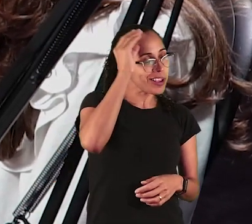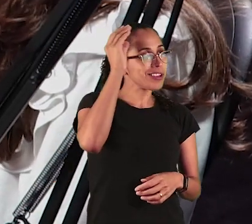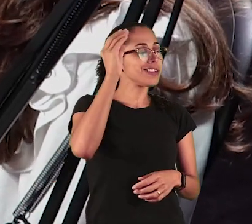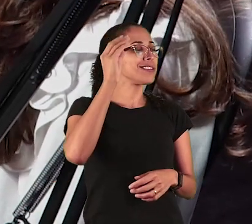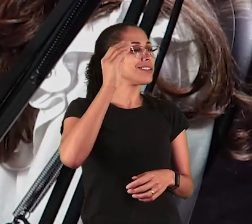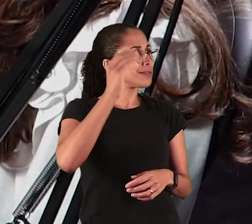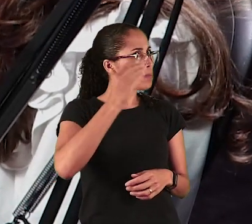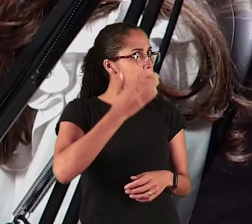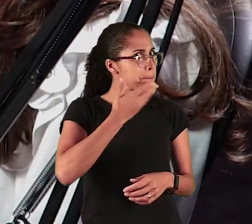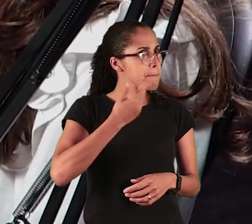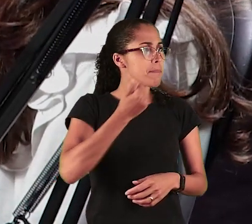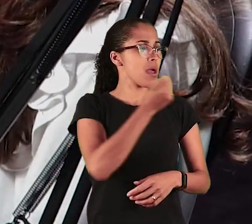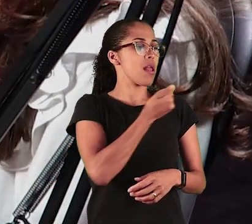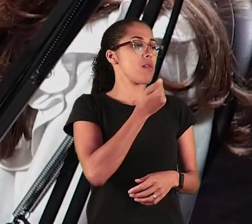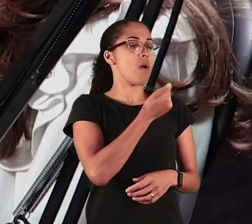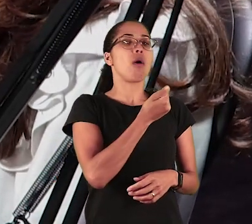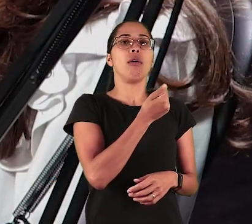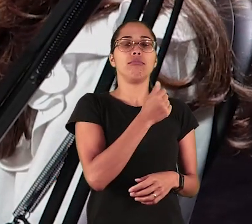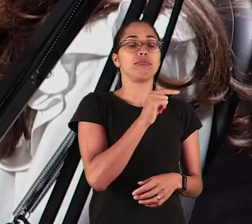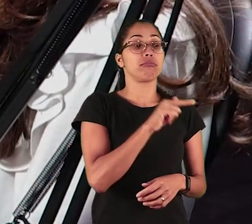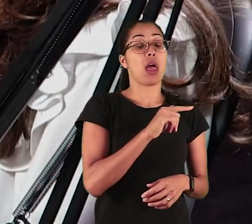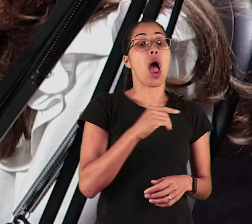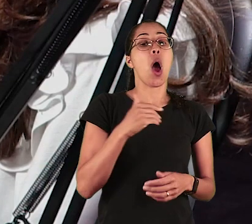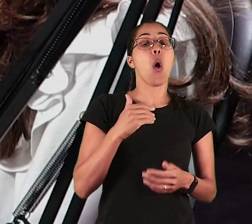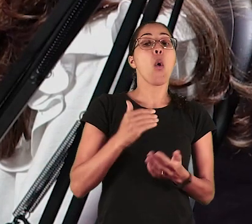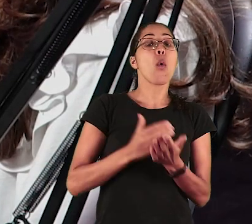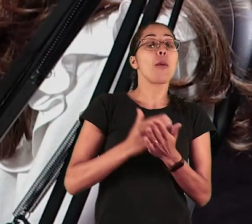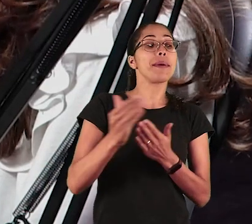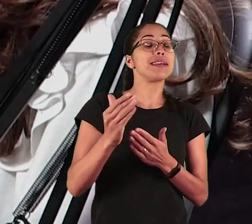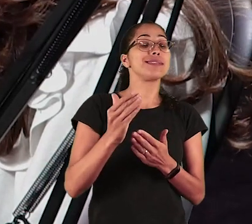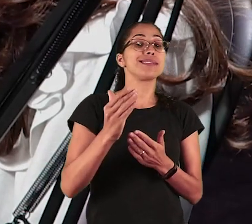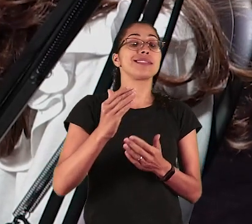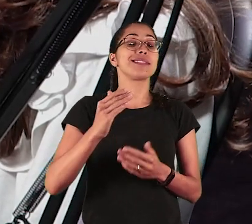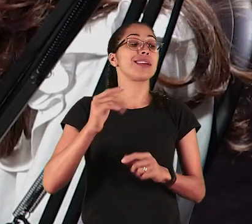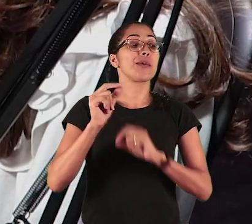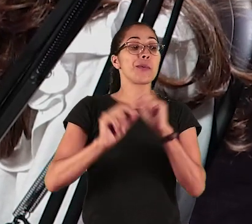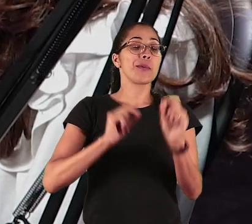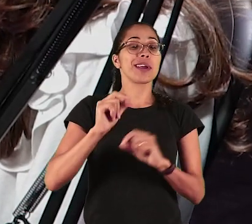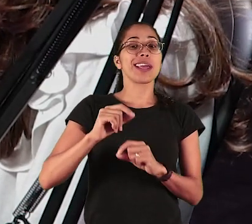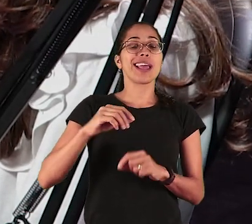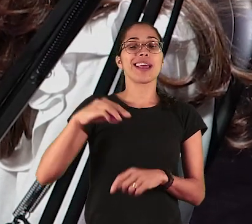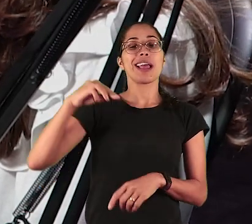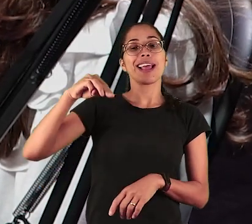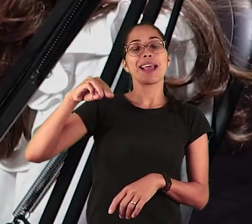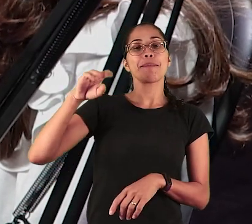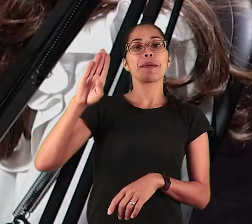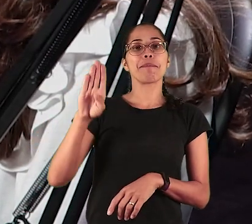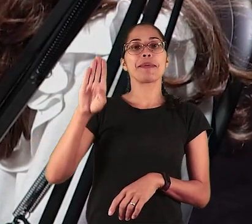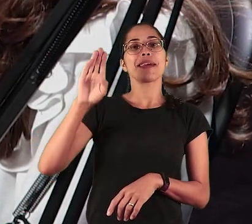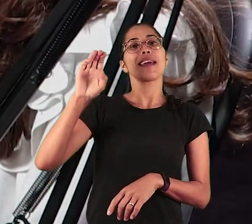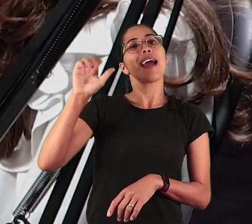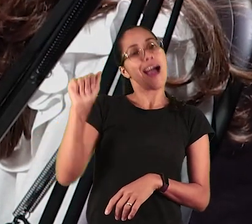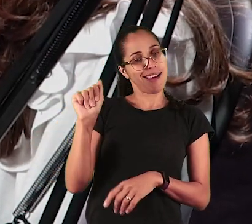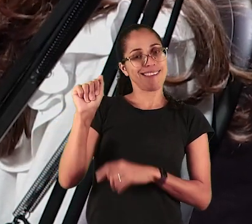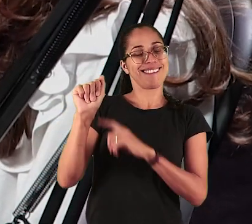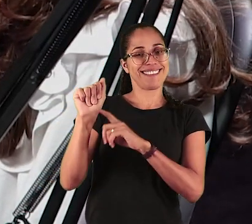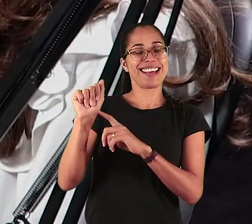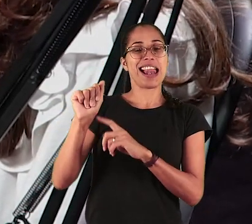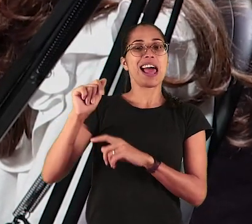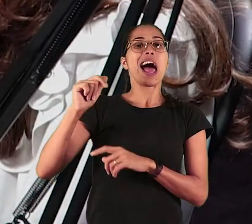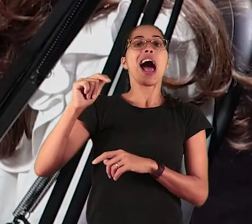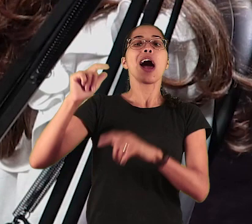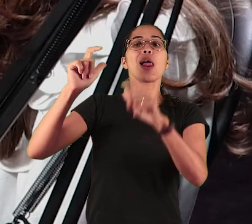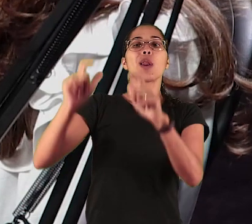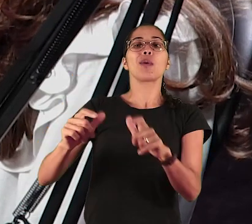mais técnico e resolvi aí fazer um MBA Então eu fui para Londres fazer o MBA e quando